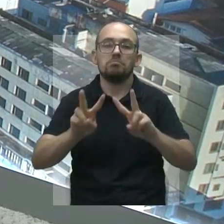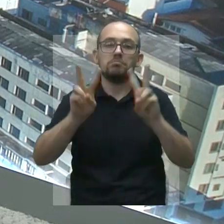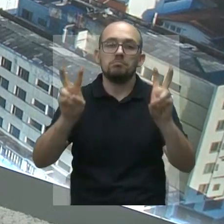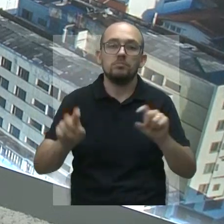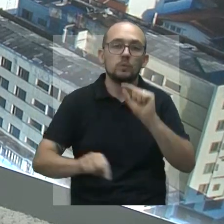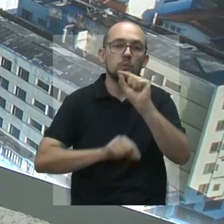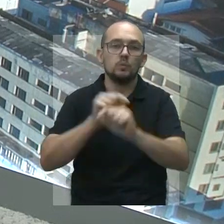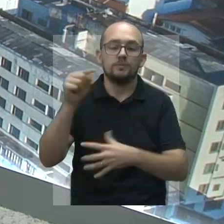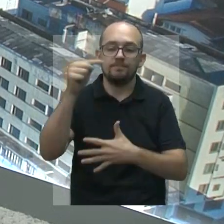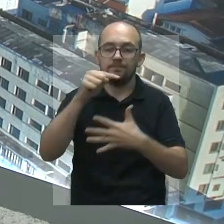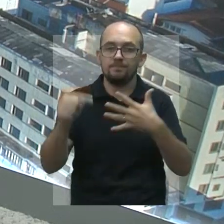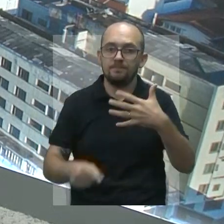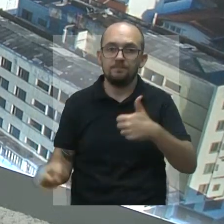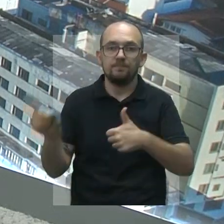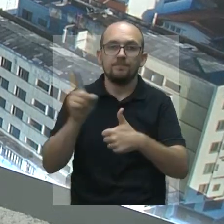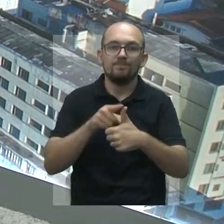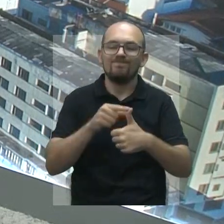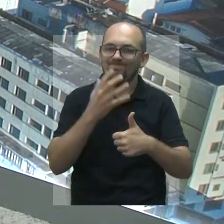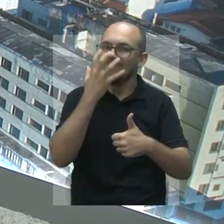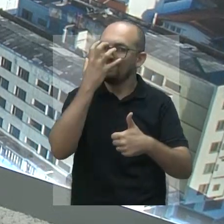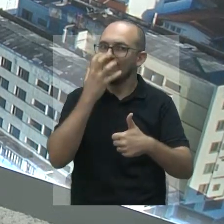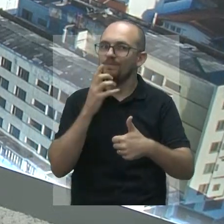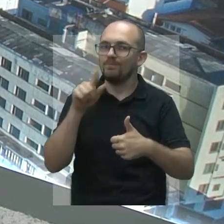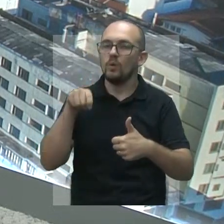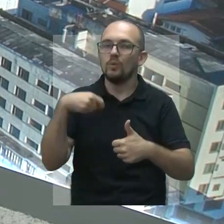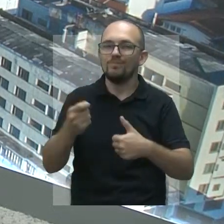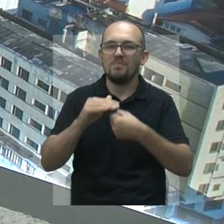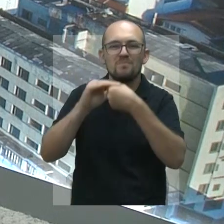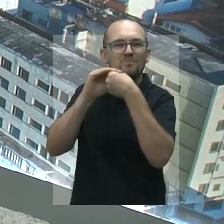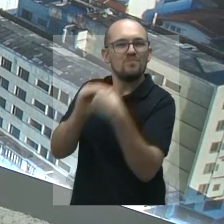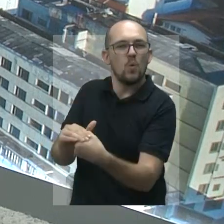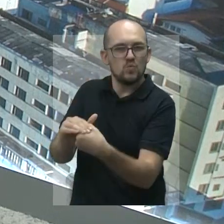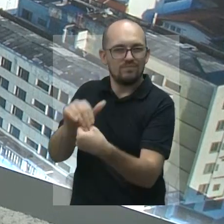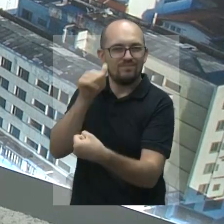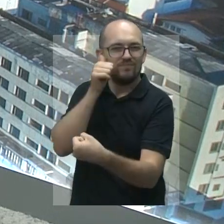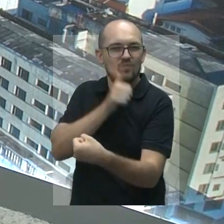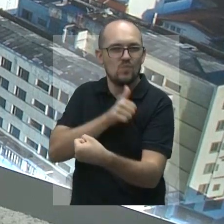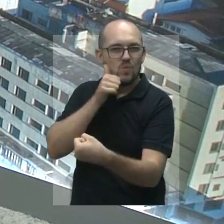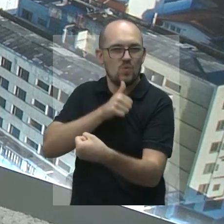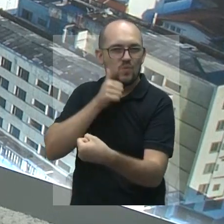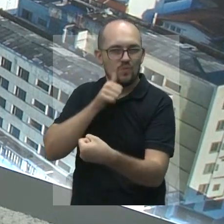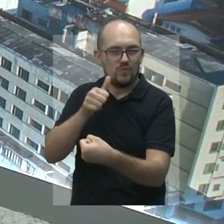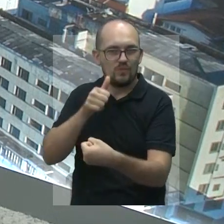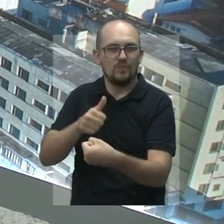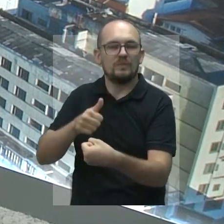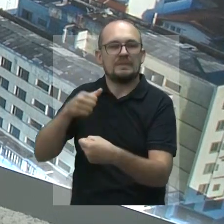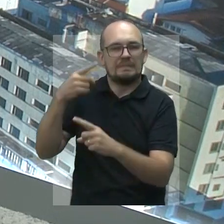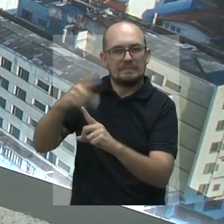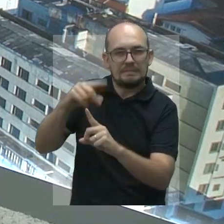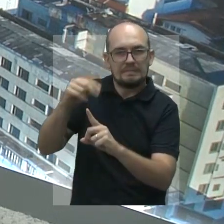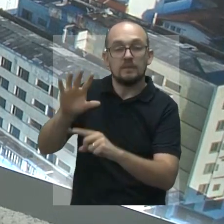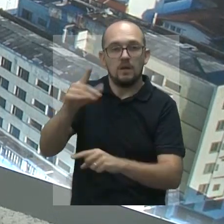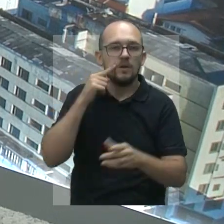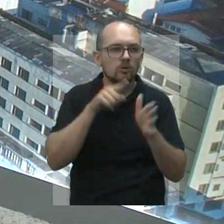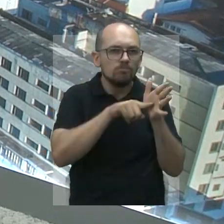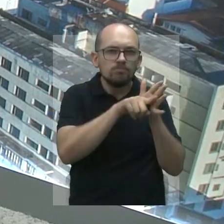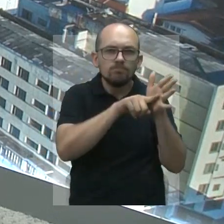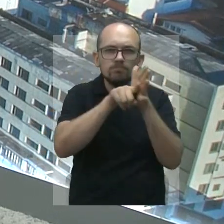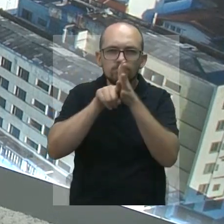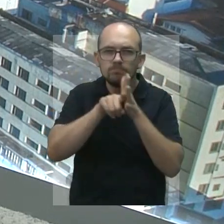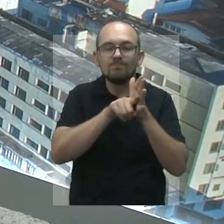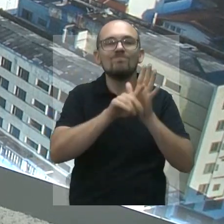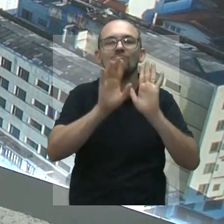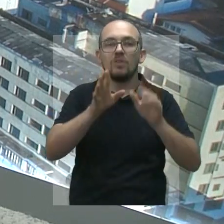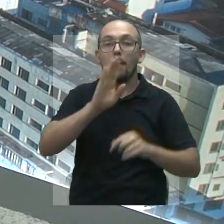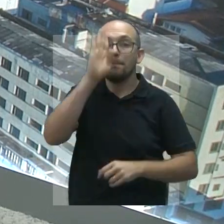um assunto sério: violência doméstica. De acordo com o mapa da violência, o Brasil é o 5º país no mundo onde